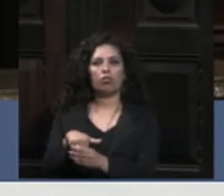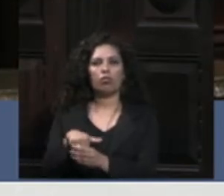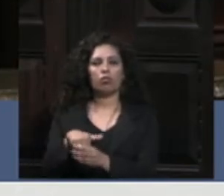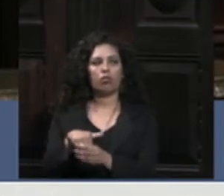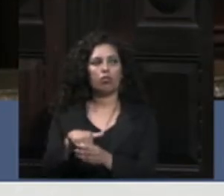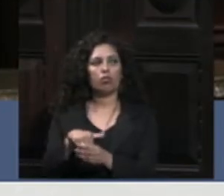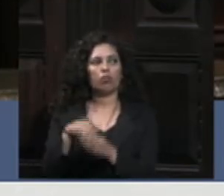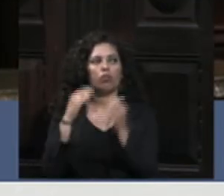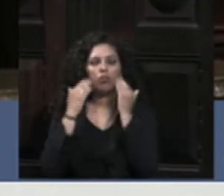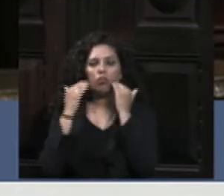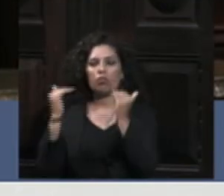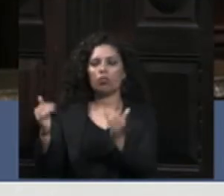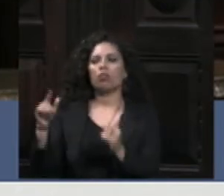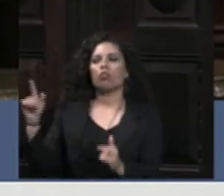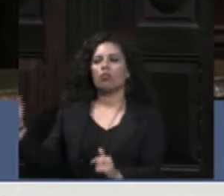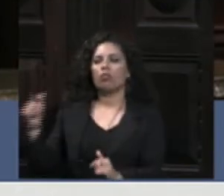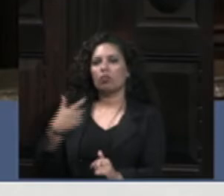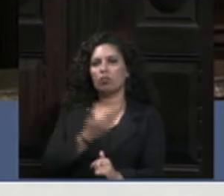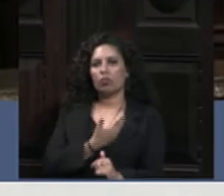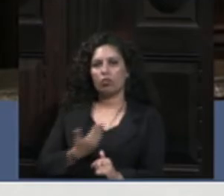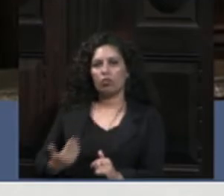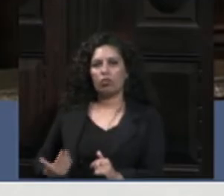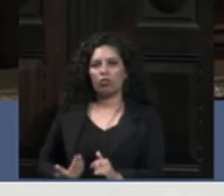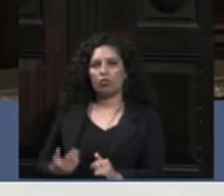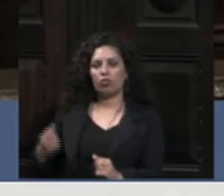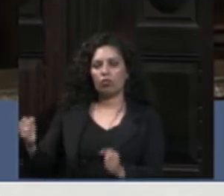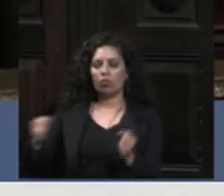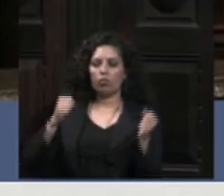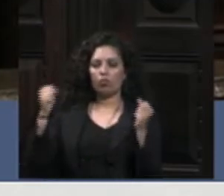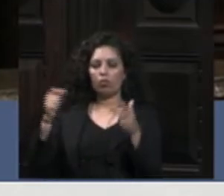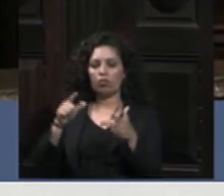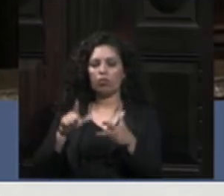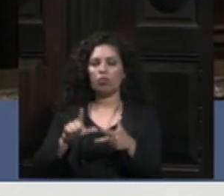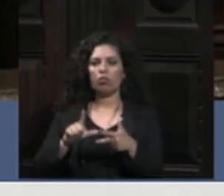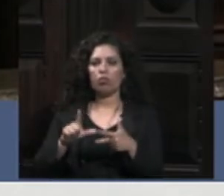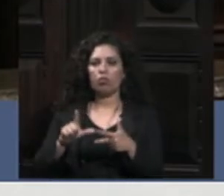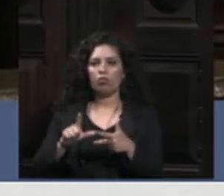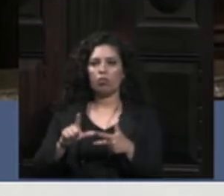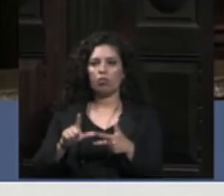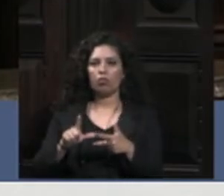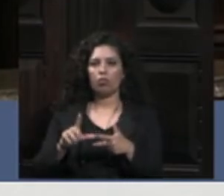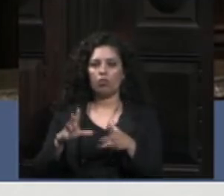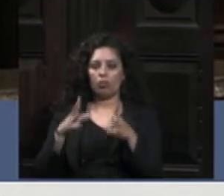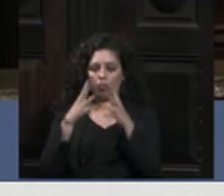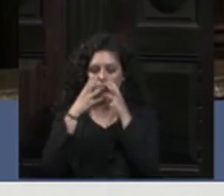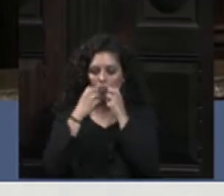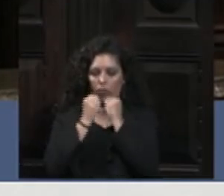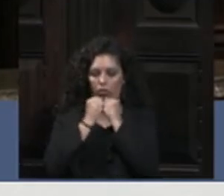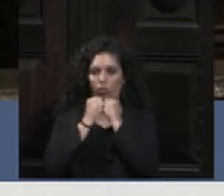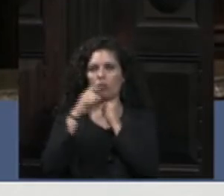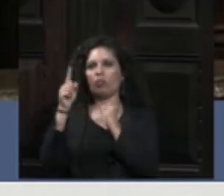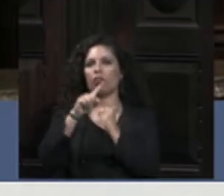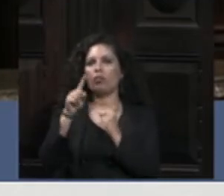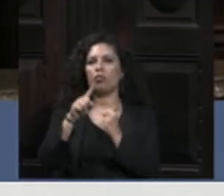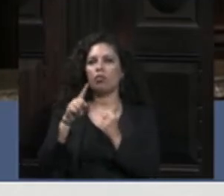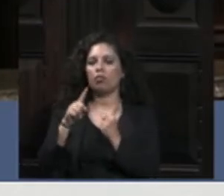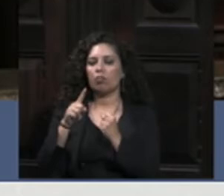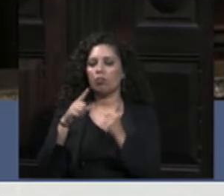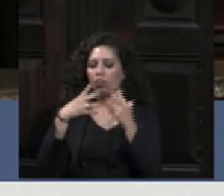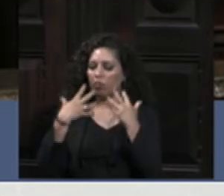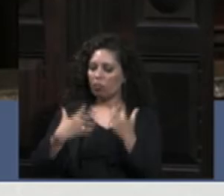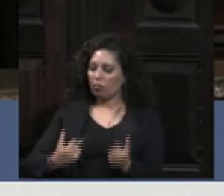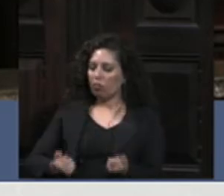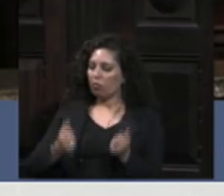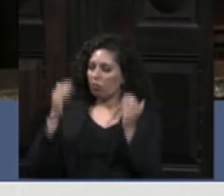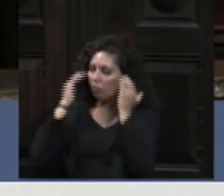a demonstrar ao governador que o poder legislativo não se acovarda, não se submete